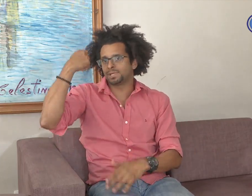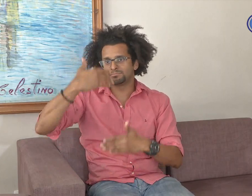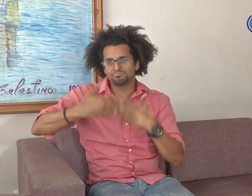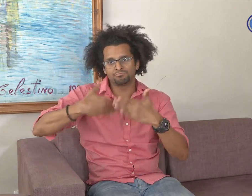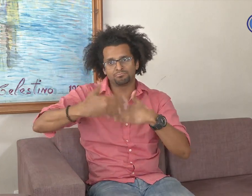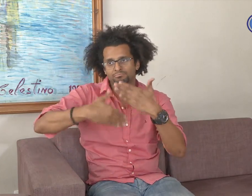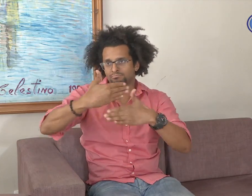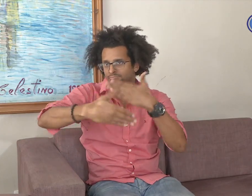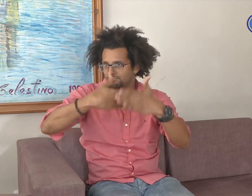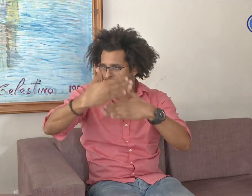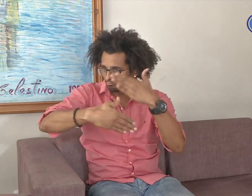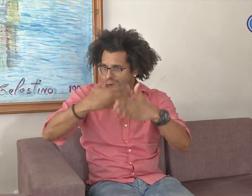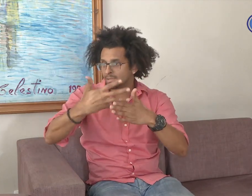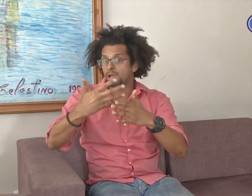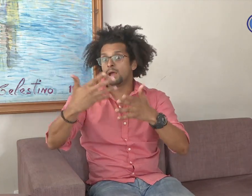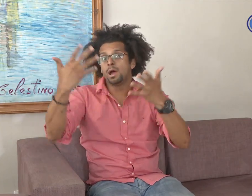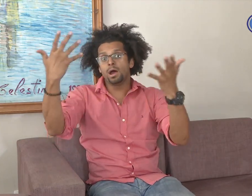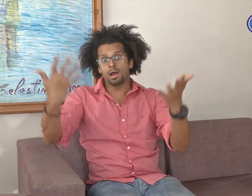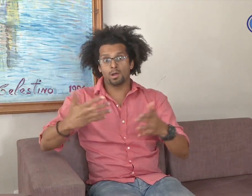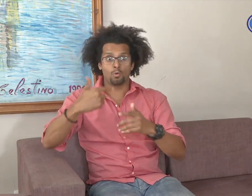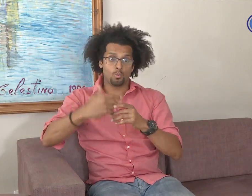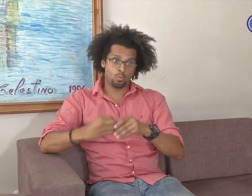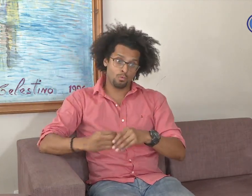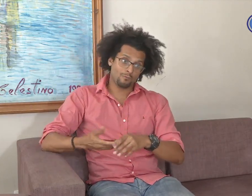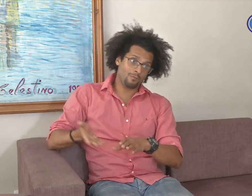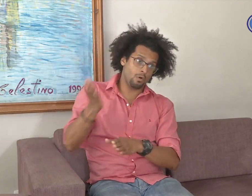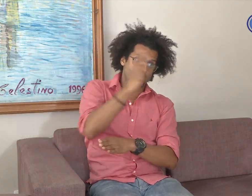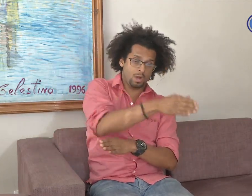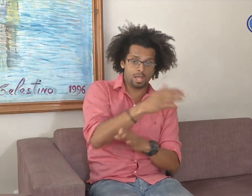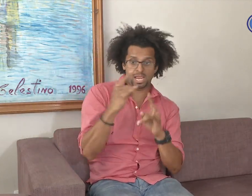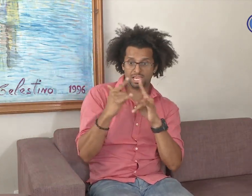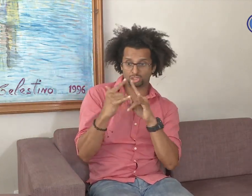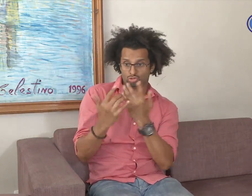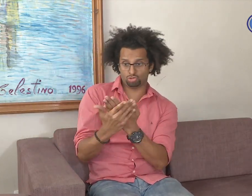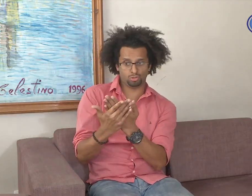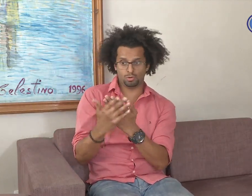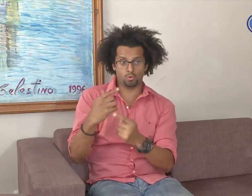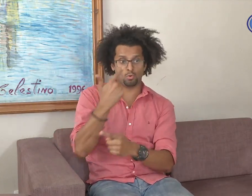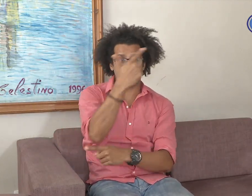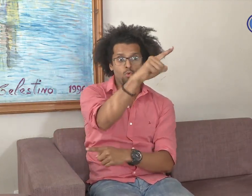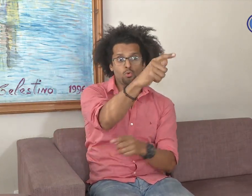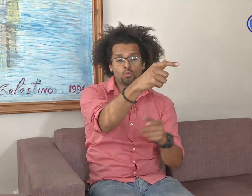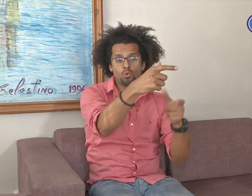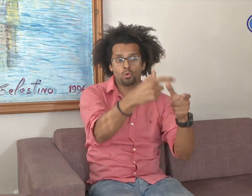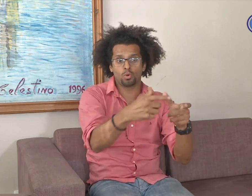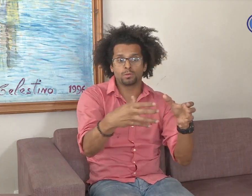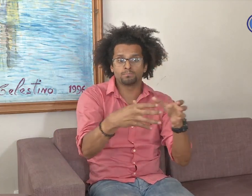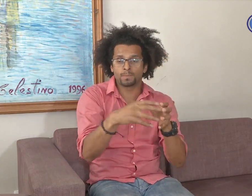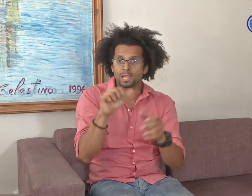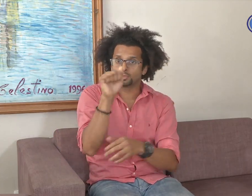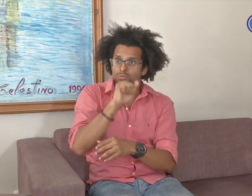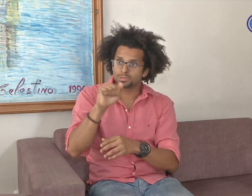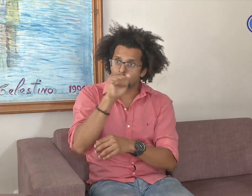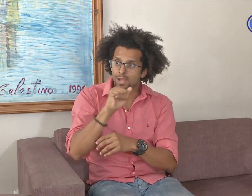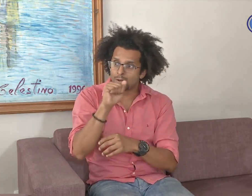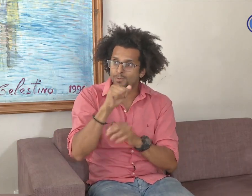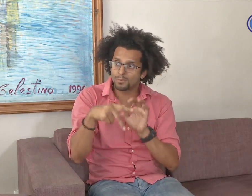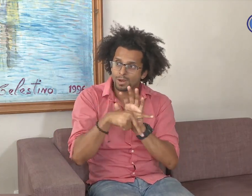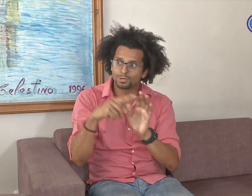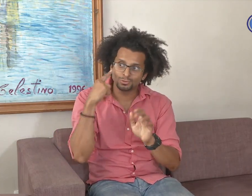amor pelas artes dentro de mim foi crescendo. E fora do INES, eu também estudei na